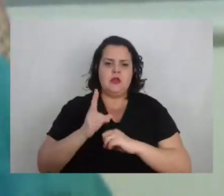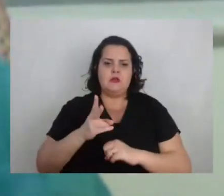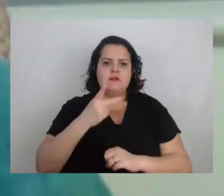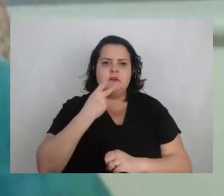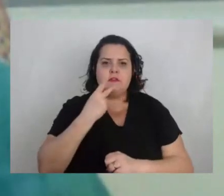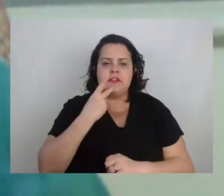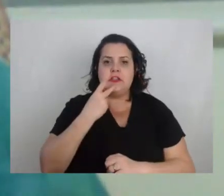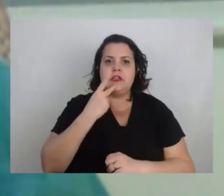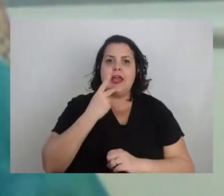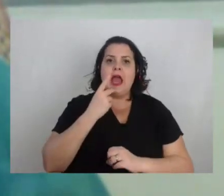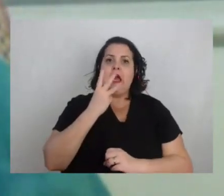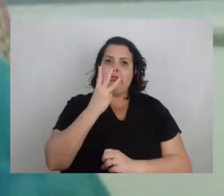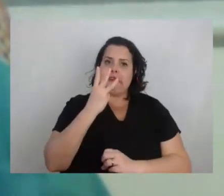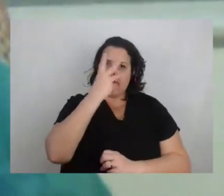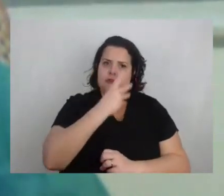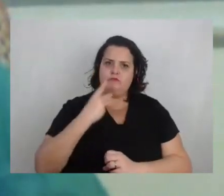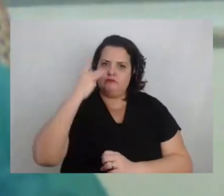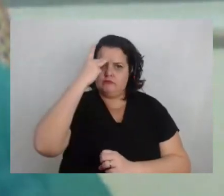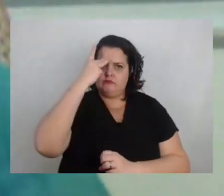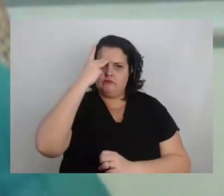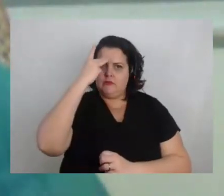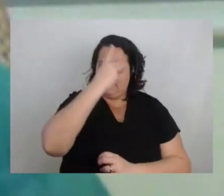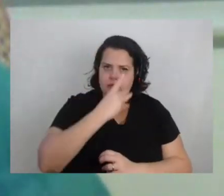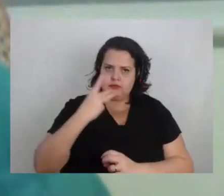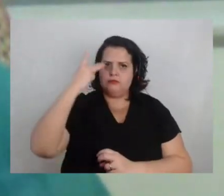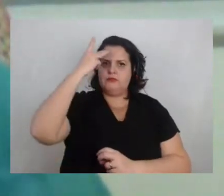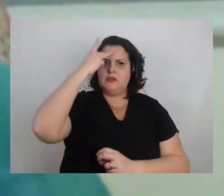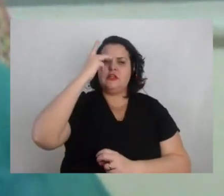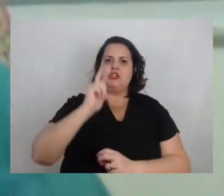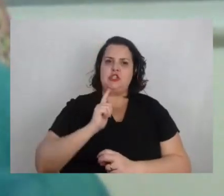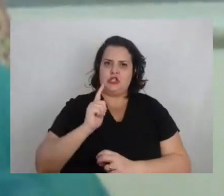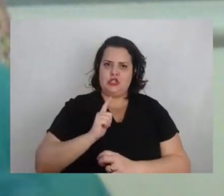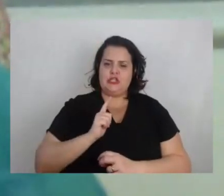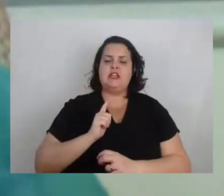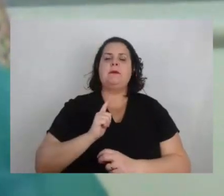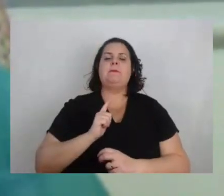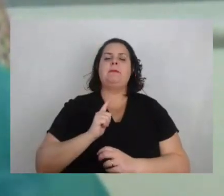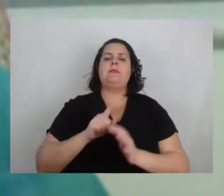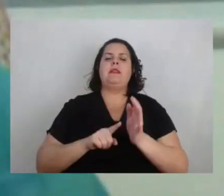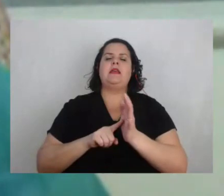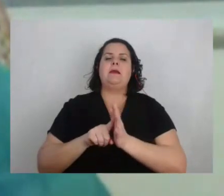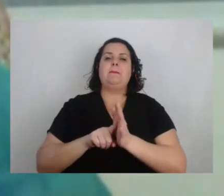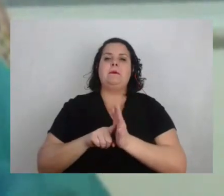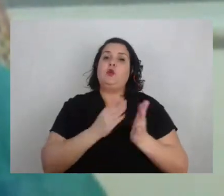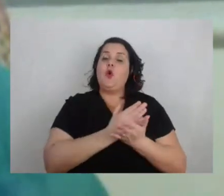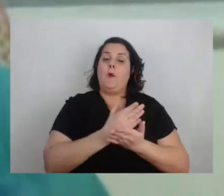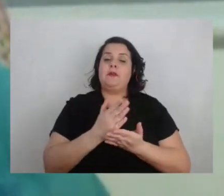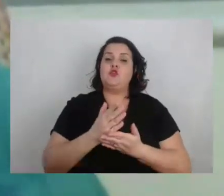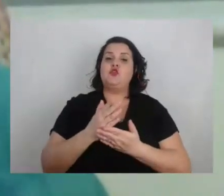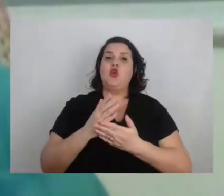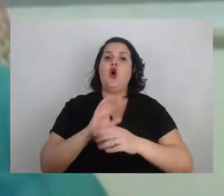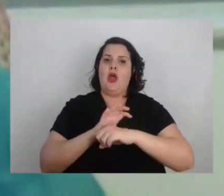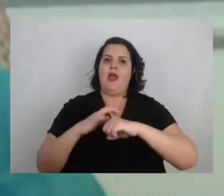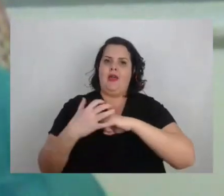trabalho científico era publicado sobre a Covid-19. Na semana passada, no Dia da